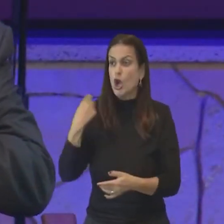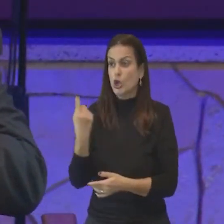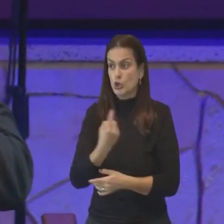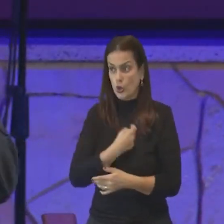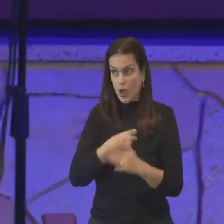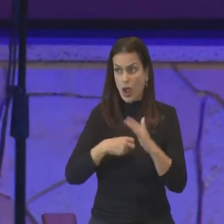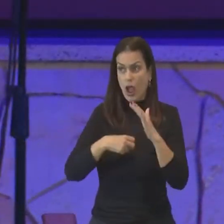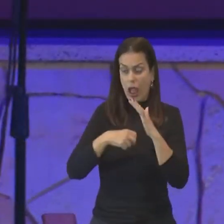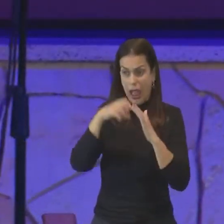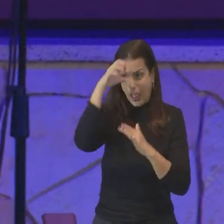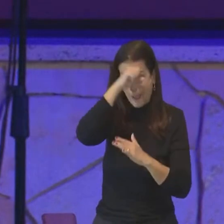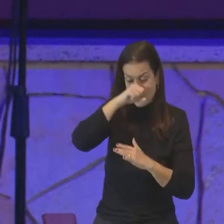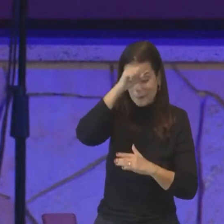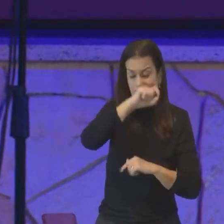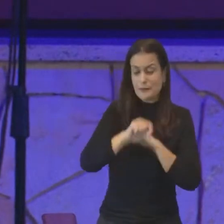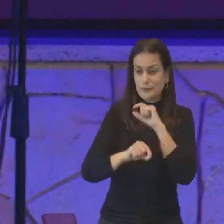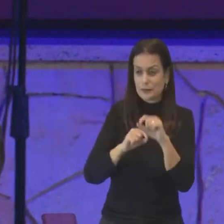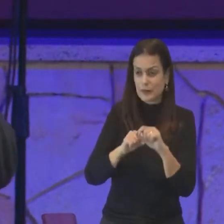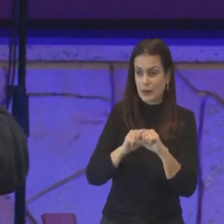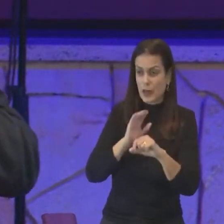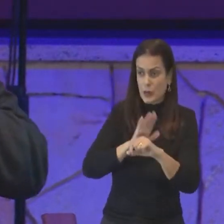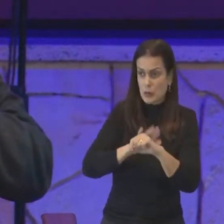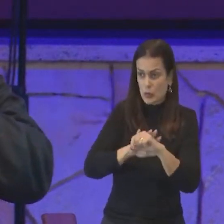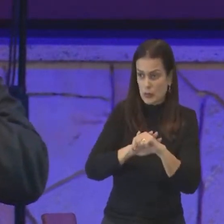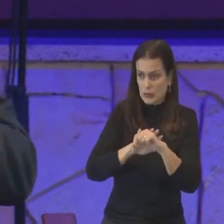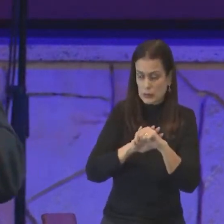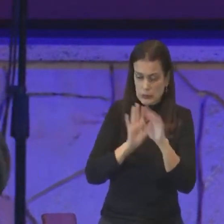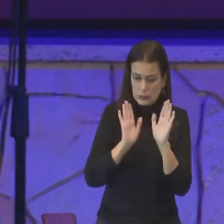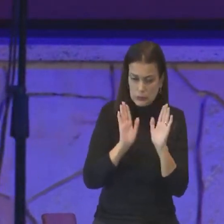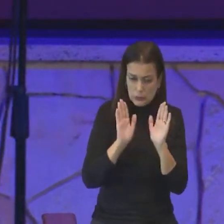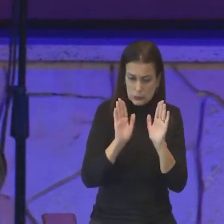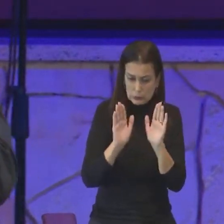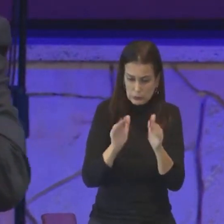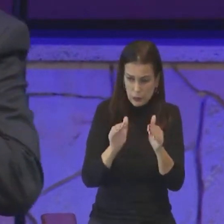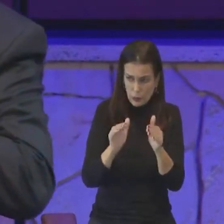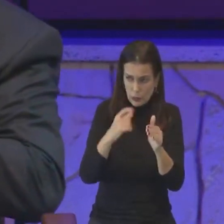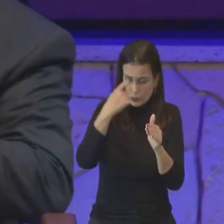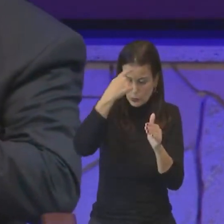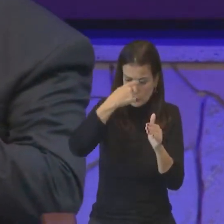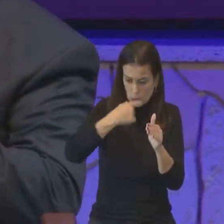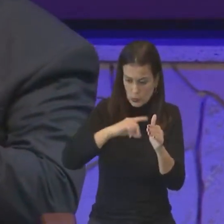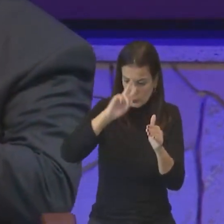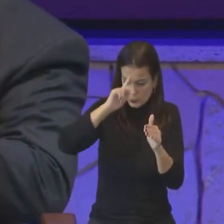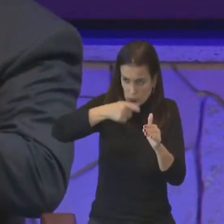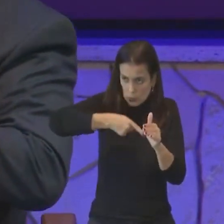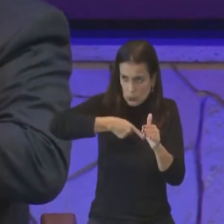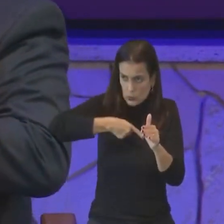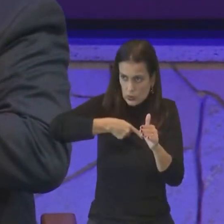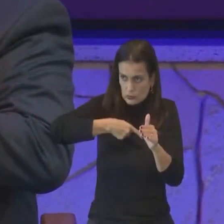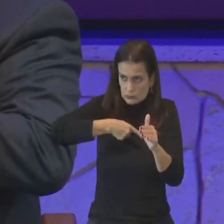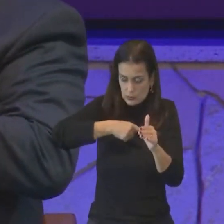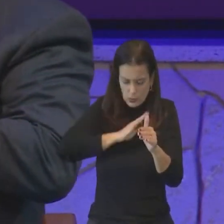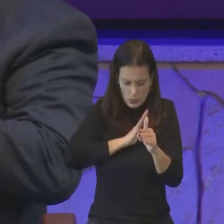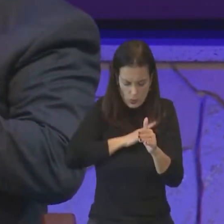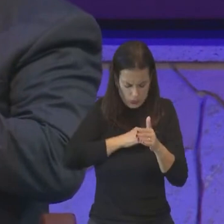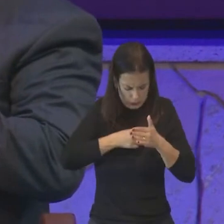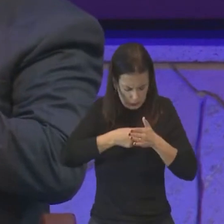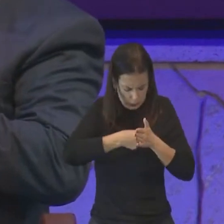aqui que quando nós olhamos para nós mesmos, para o íntimo do nosso